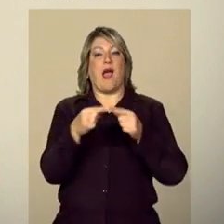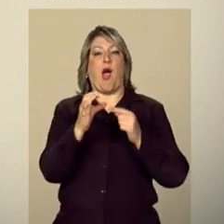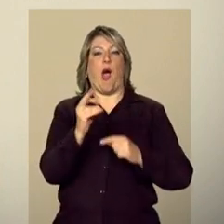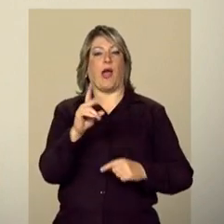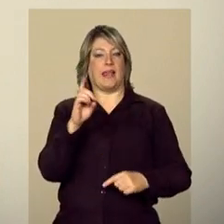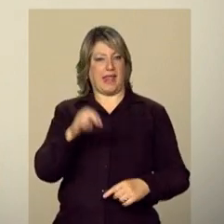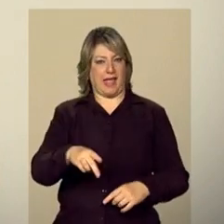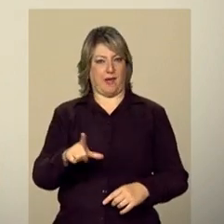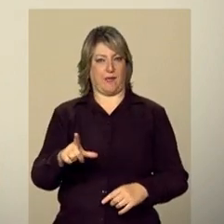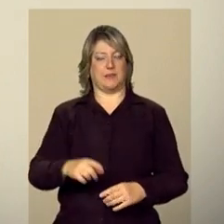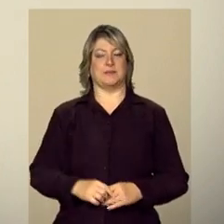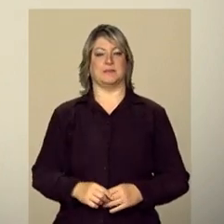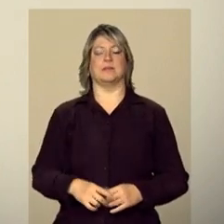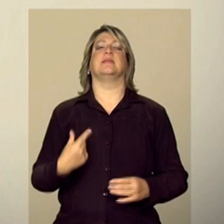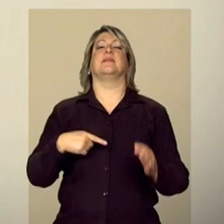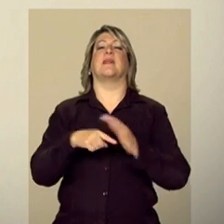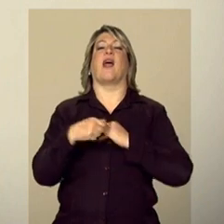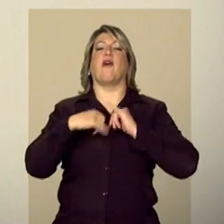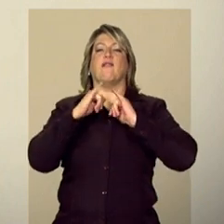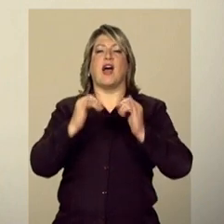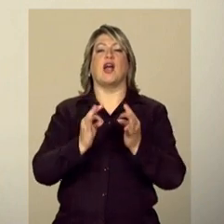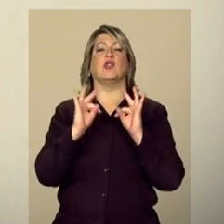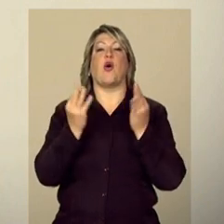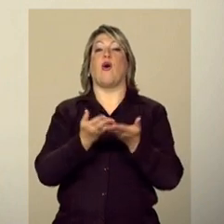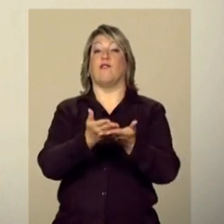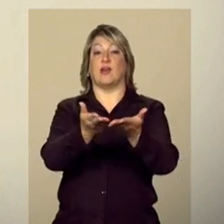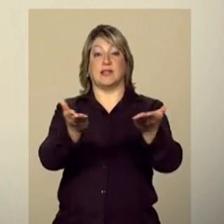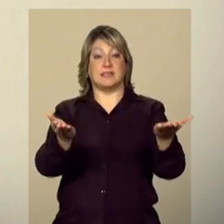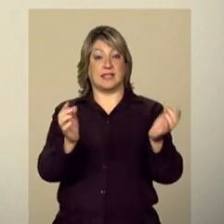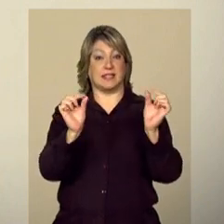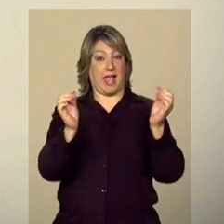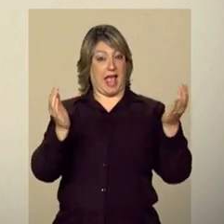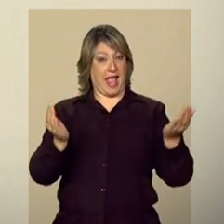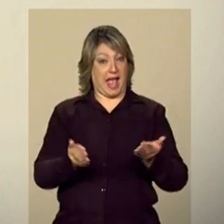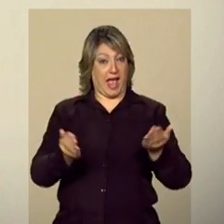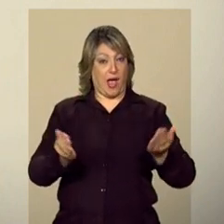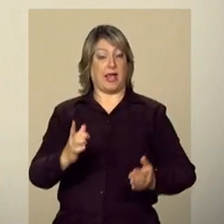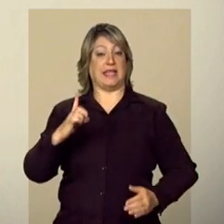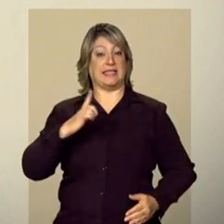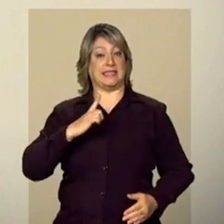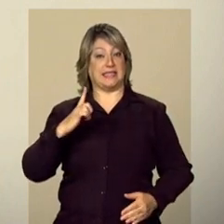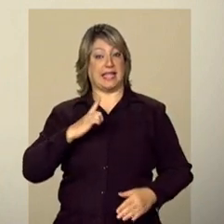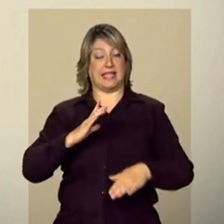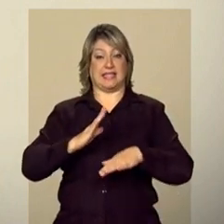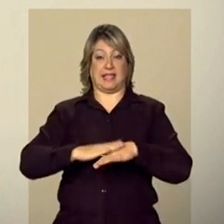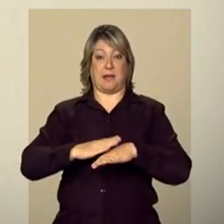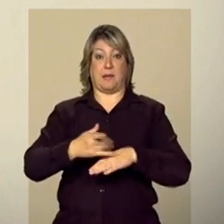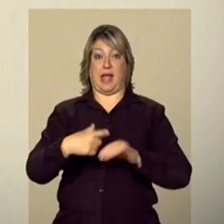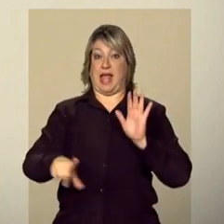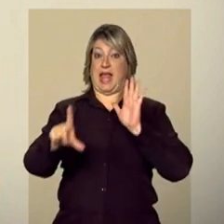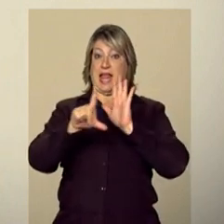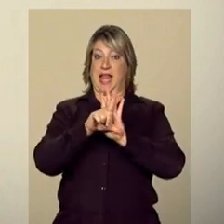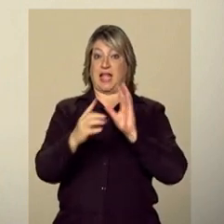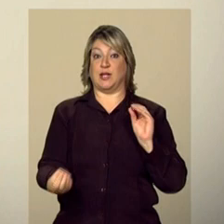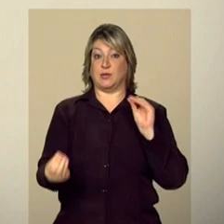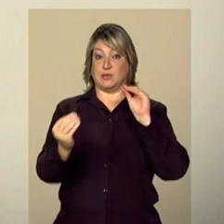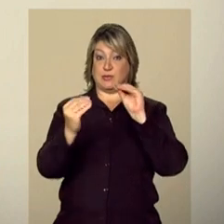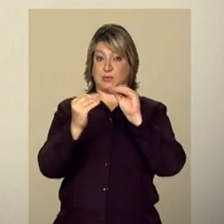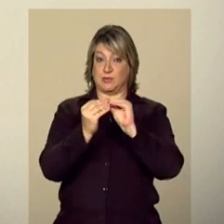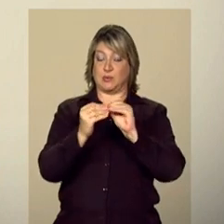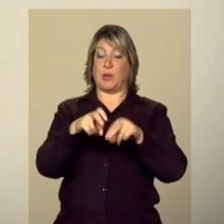cordel falo para todos vocês que agora tem na mão uma lei incorporada